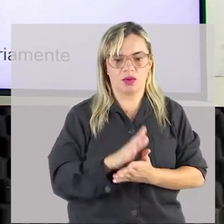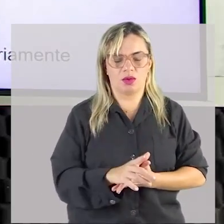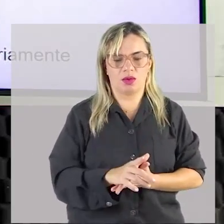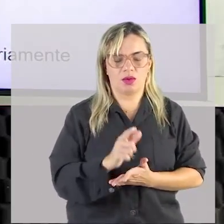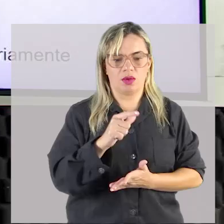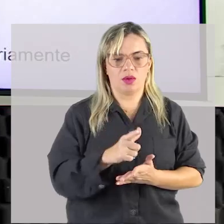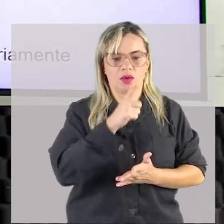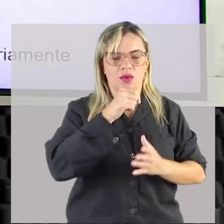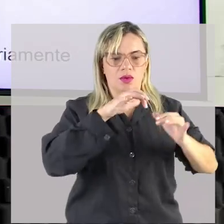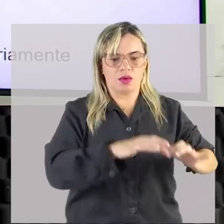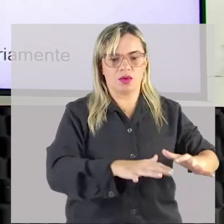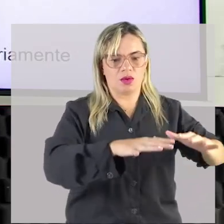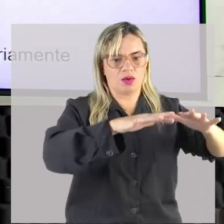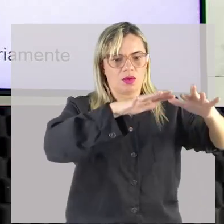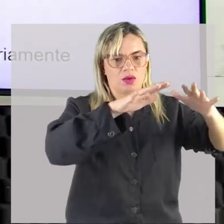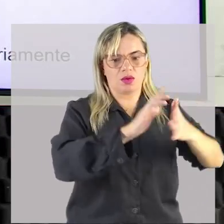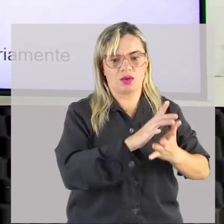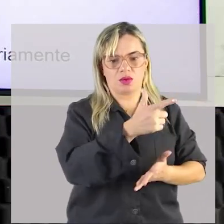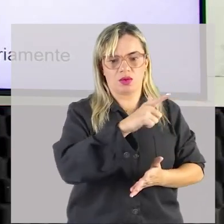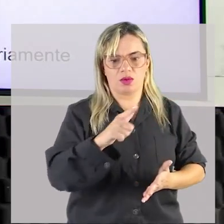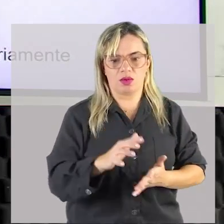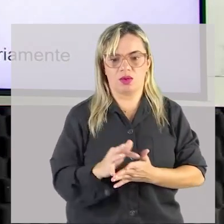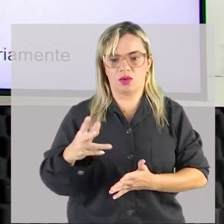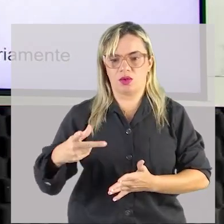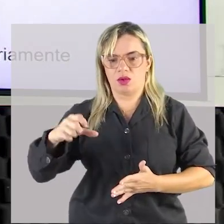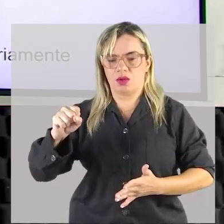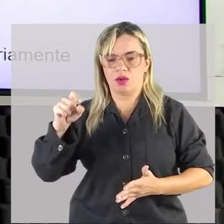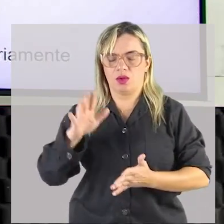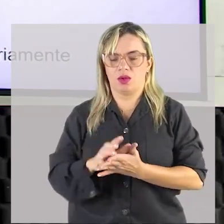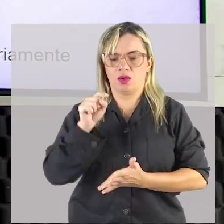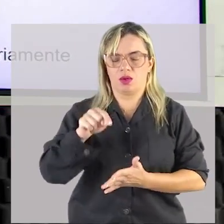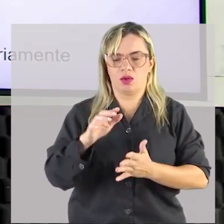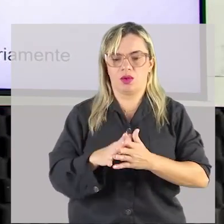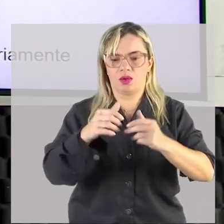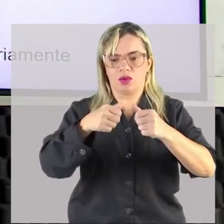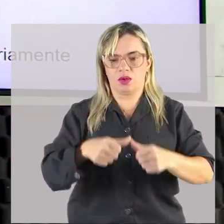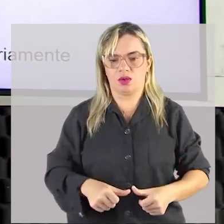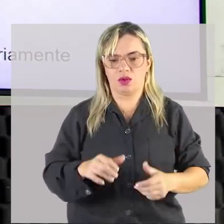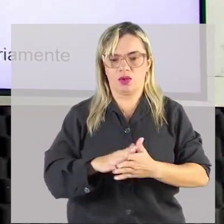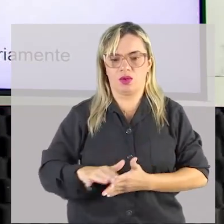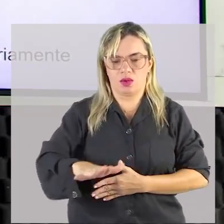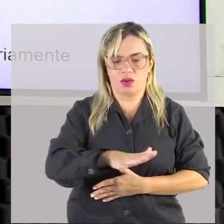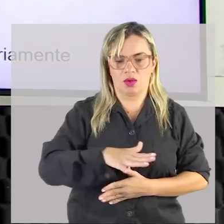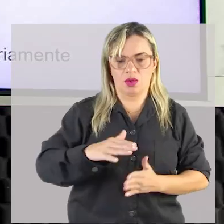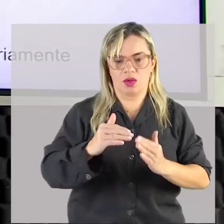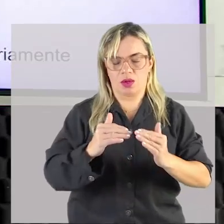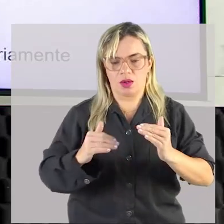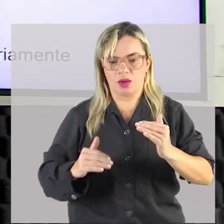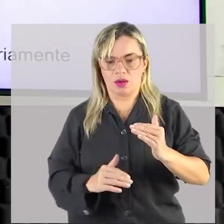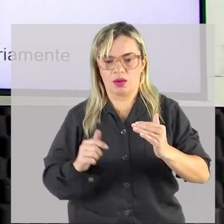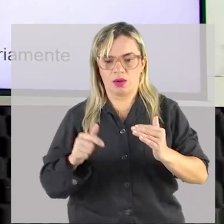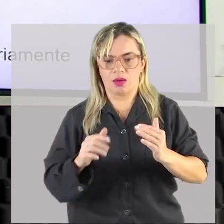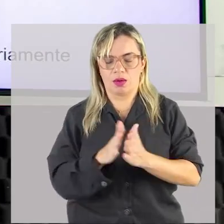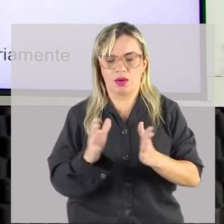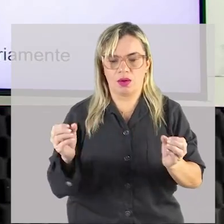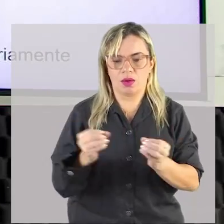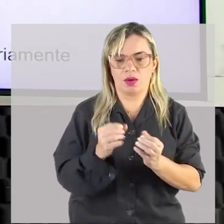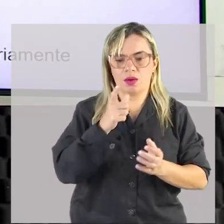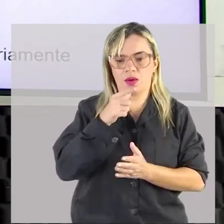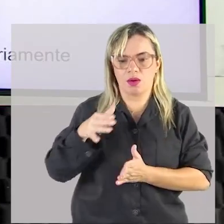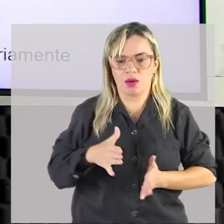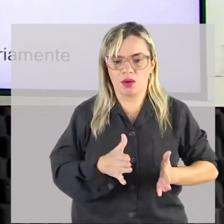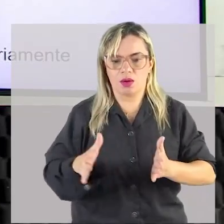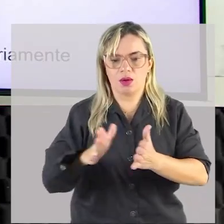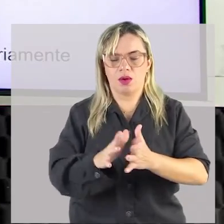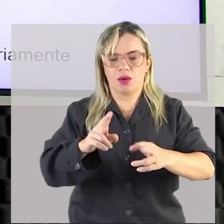inundações. Os igapós situam-se em terrenos baixos, próximos a rios, e por isso